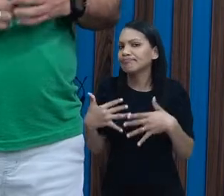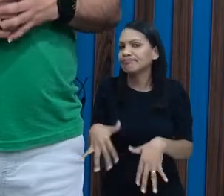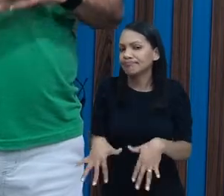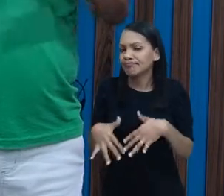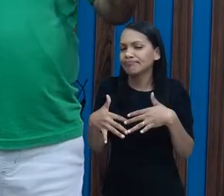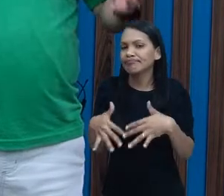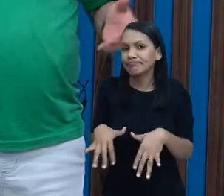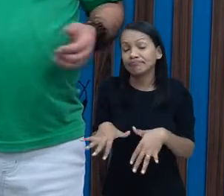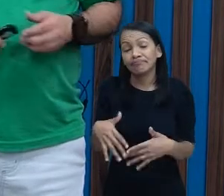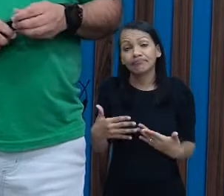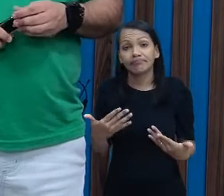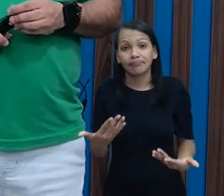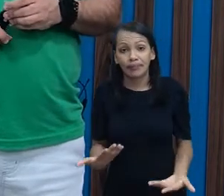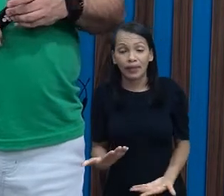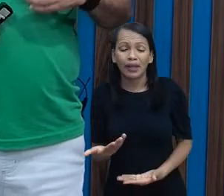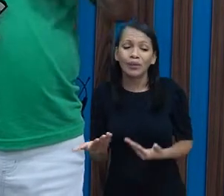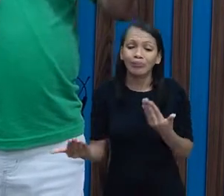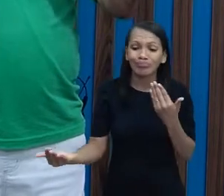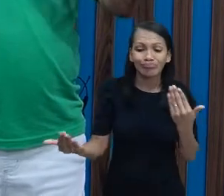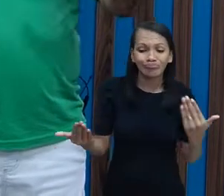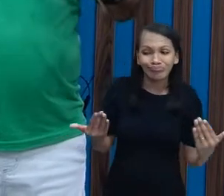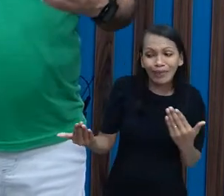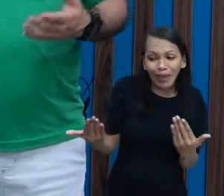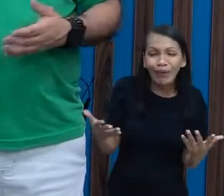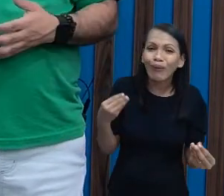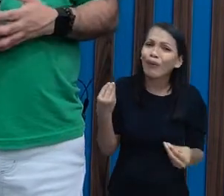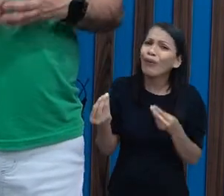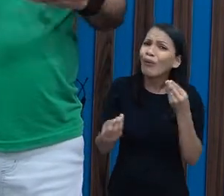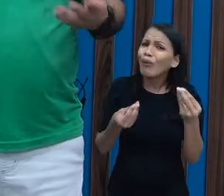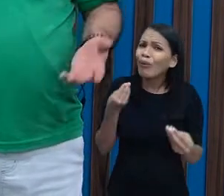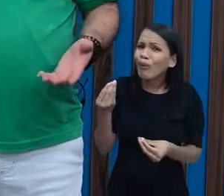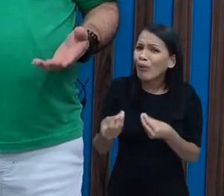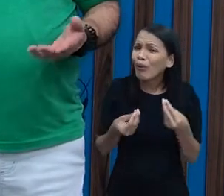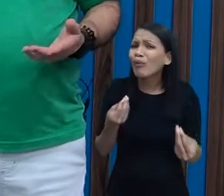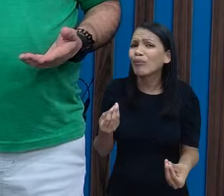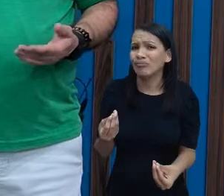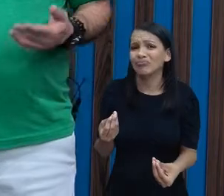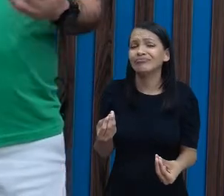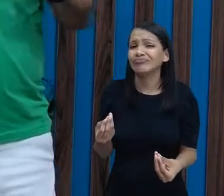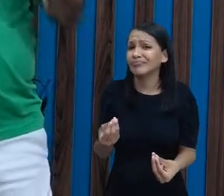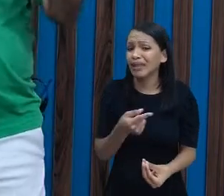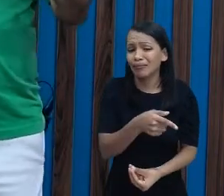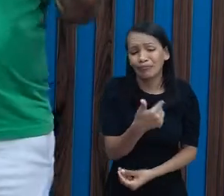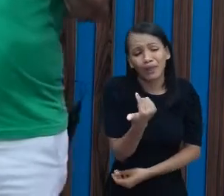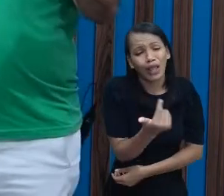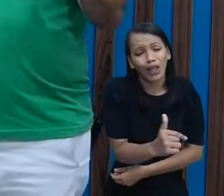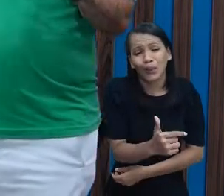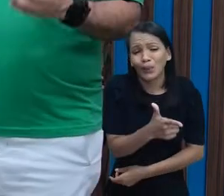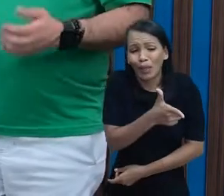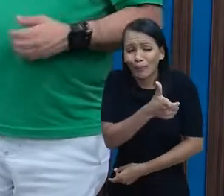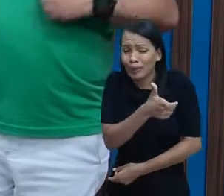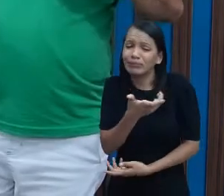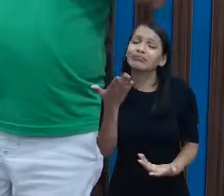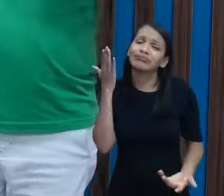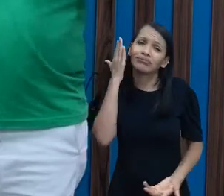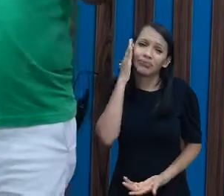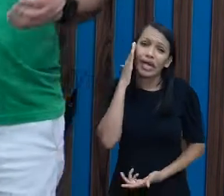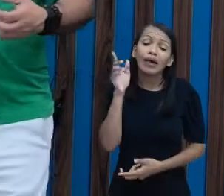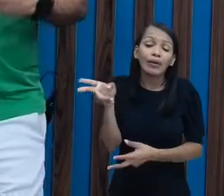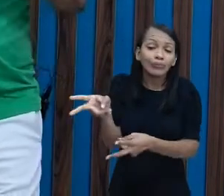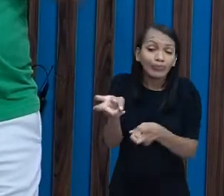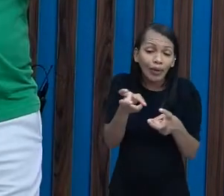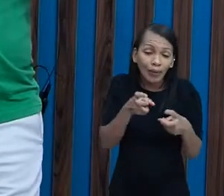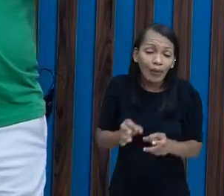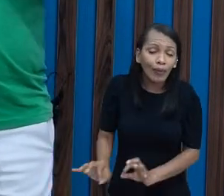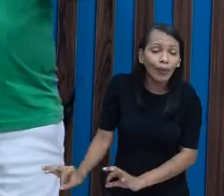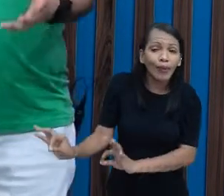sentido, né, a desvantagem dos povos originários ela foi muito grande, né? Então a gente observa que após esse